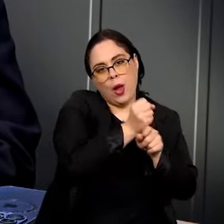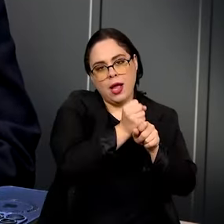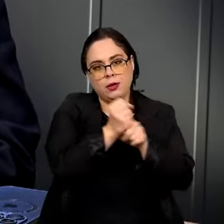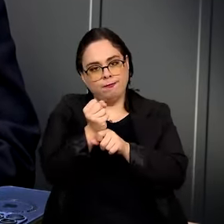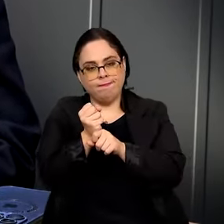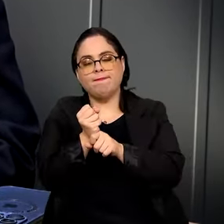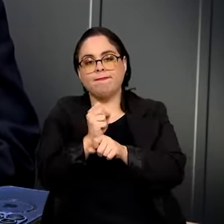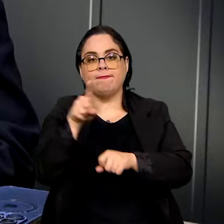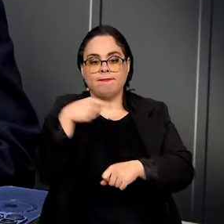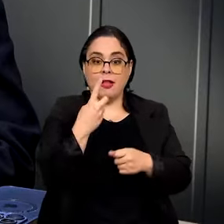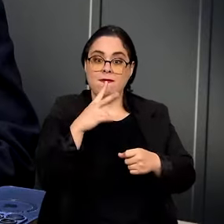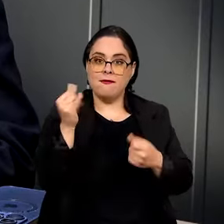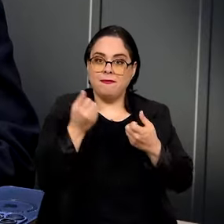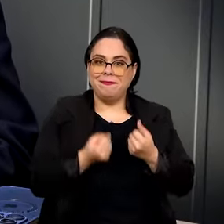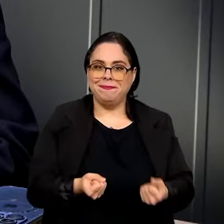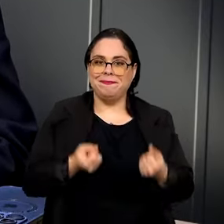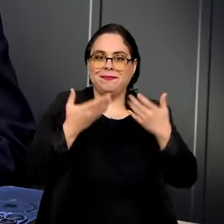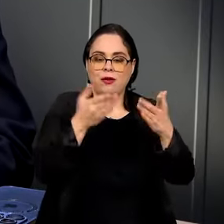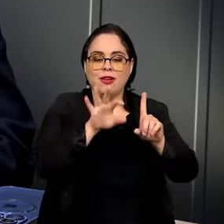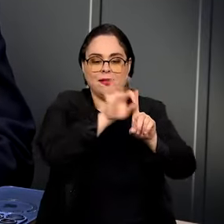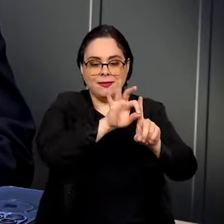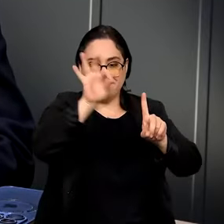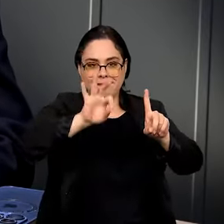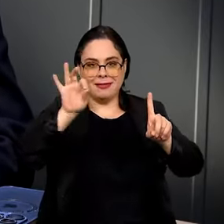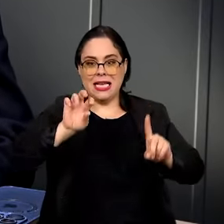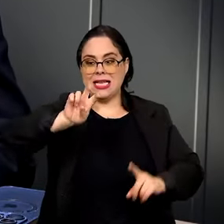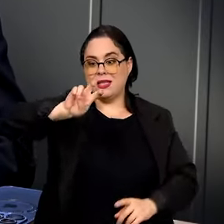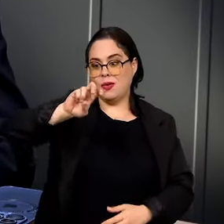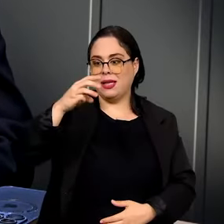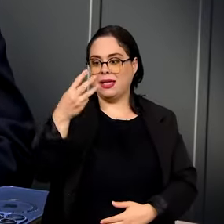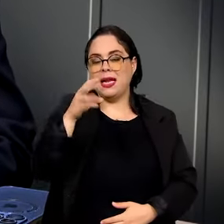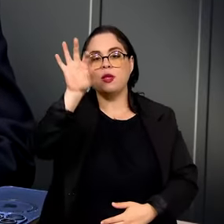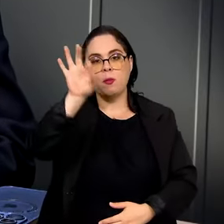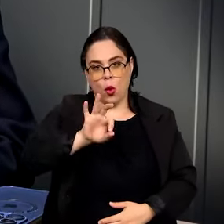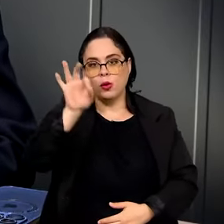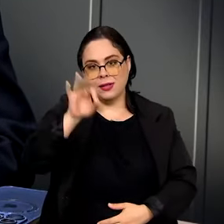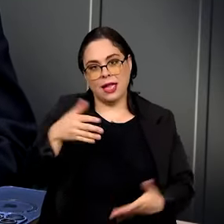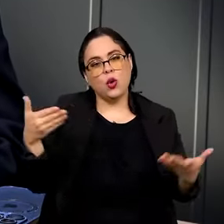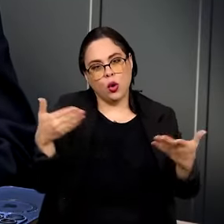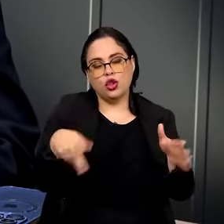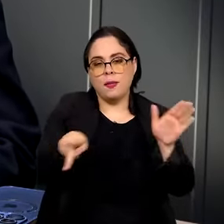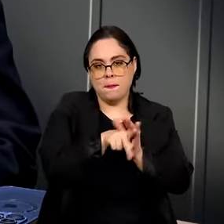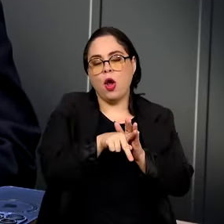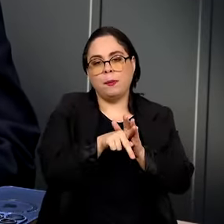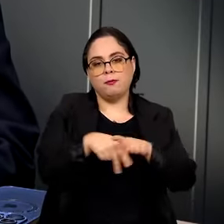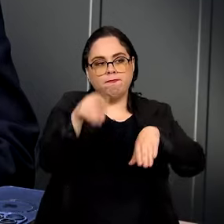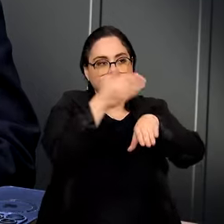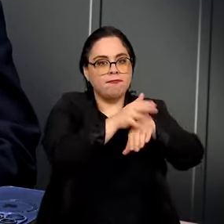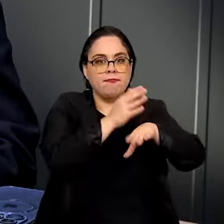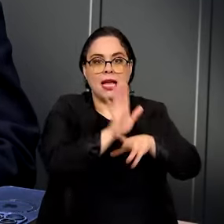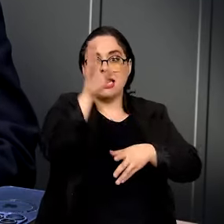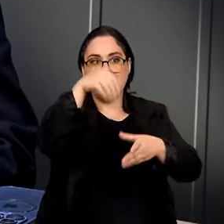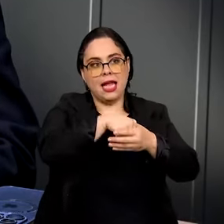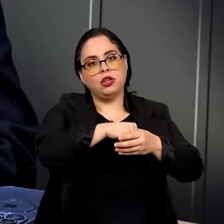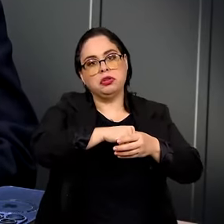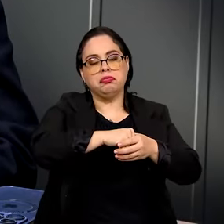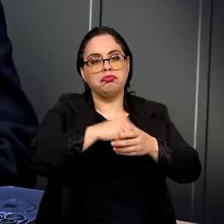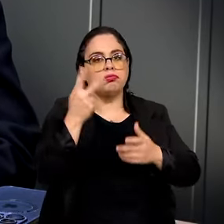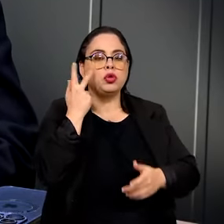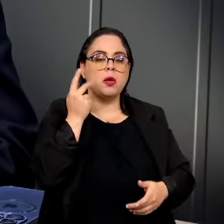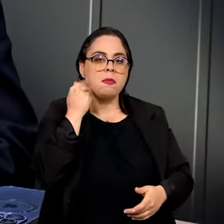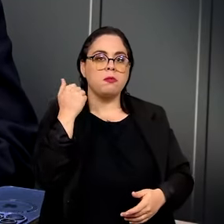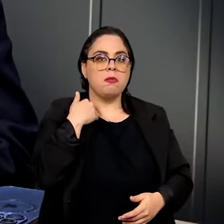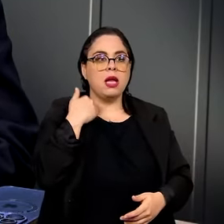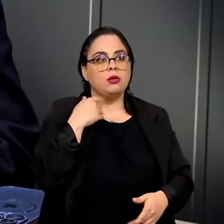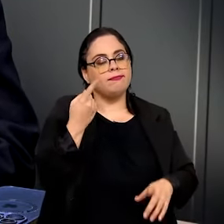é em torno de 20% ao ano como vamos oferecer uma taxa de 53% como hoje praticado na maioria